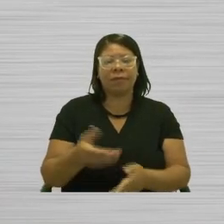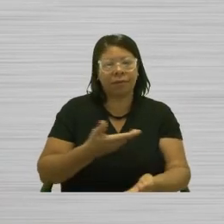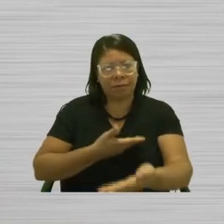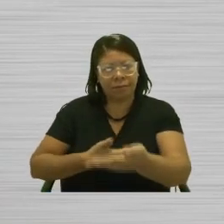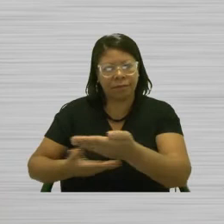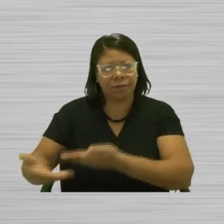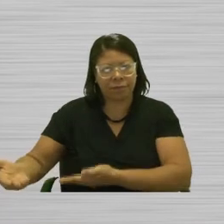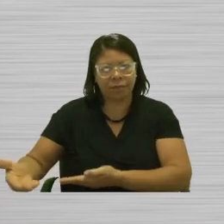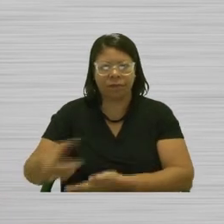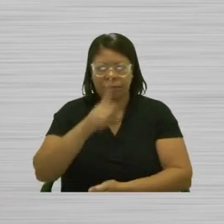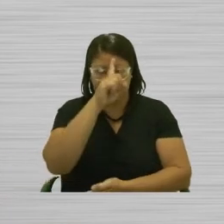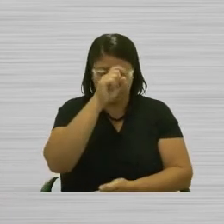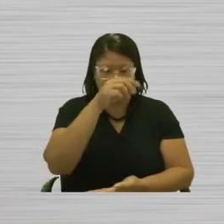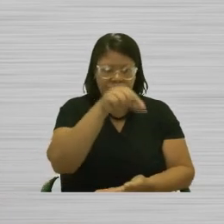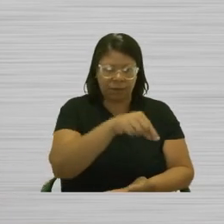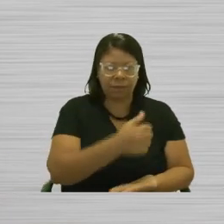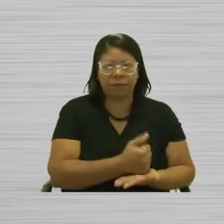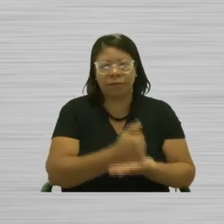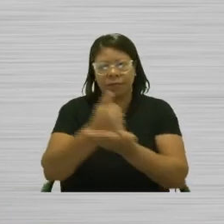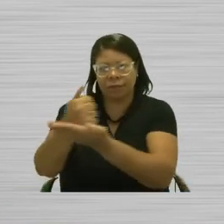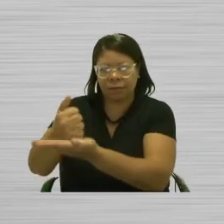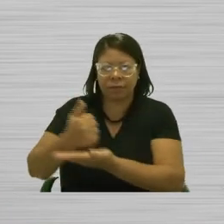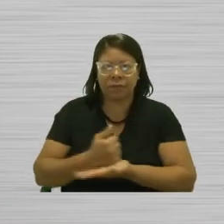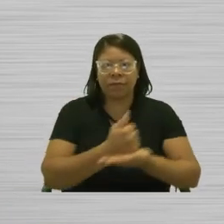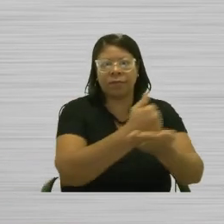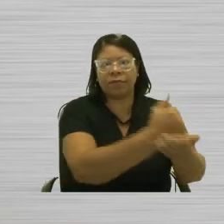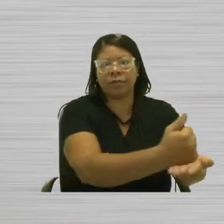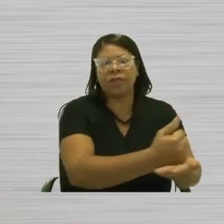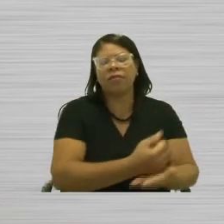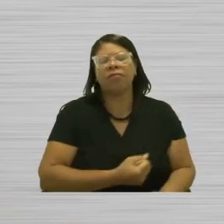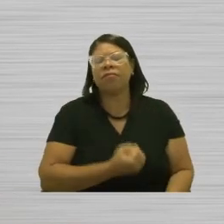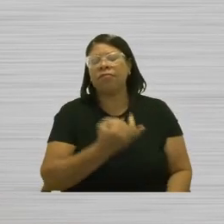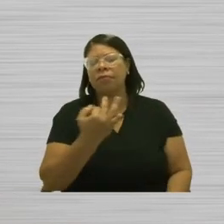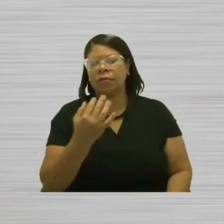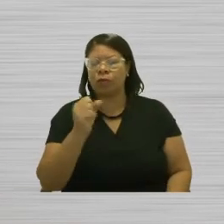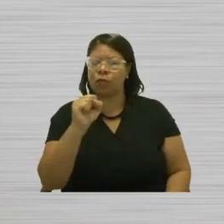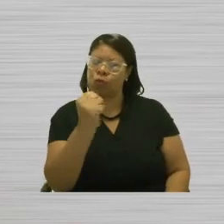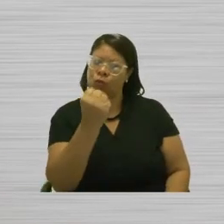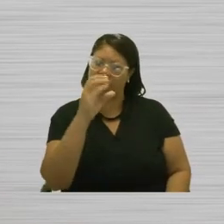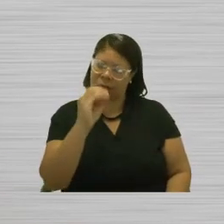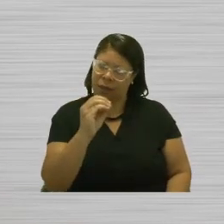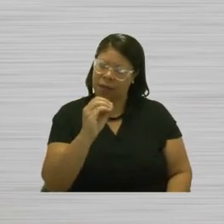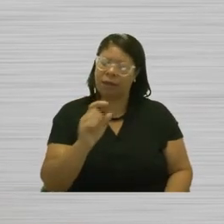os hospitais, uma média mês de 80 e da UBS